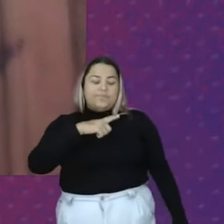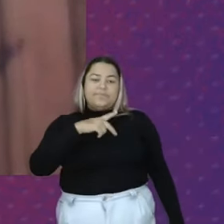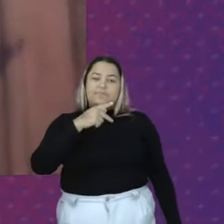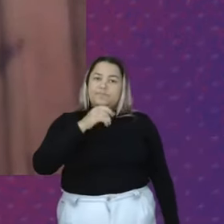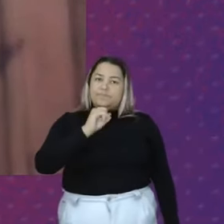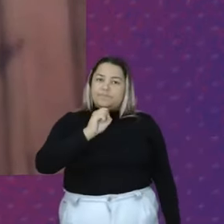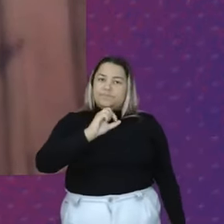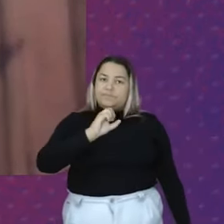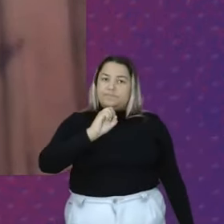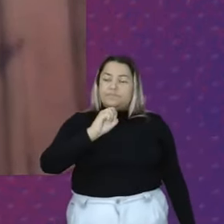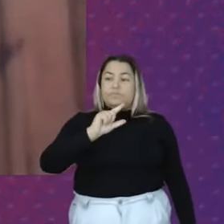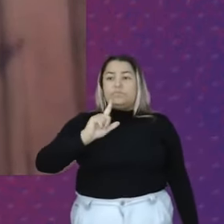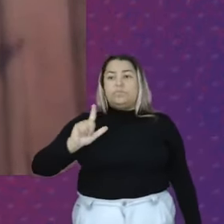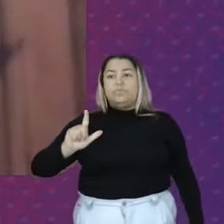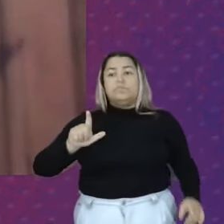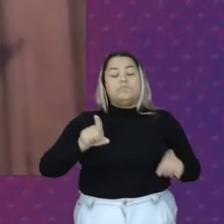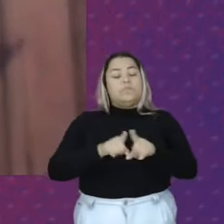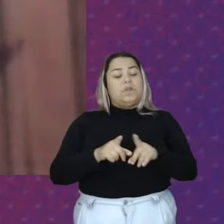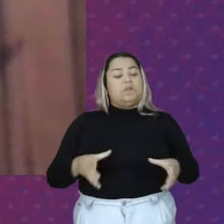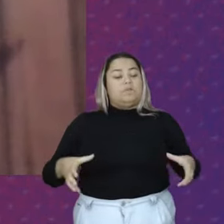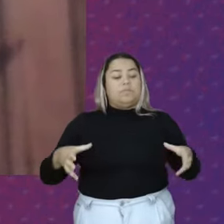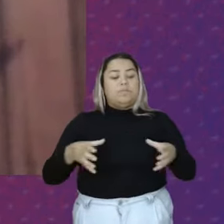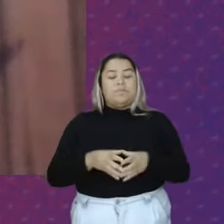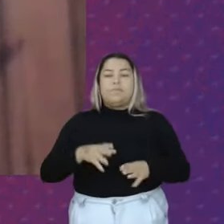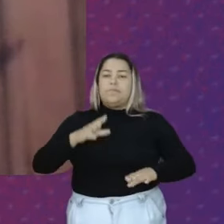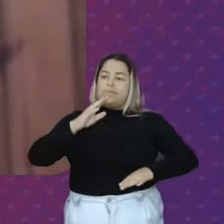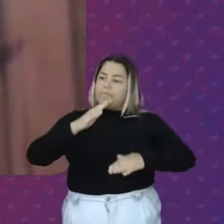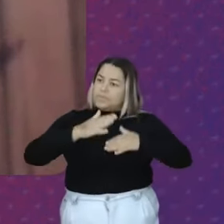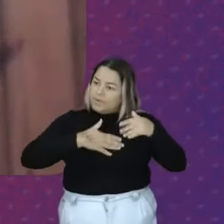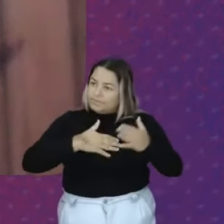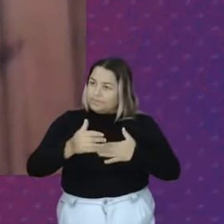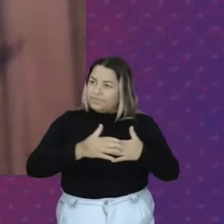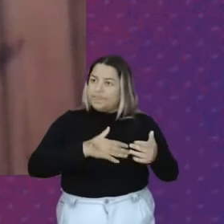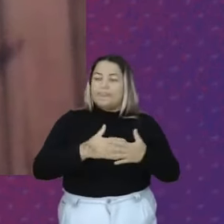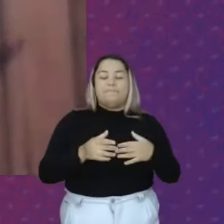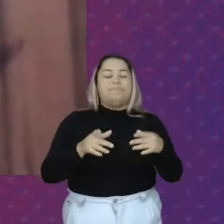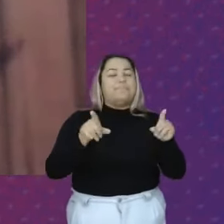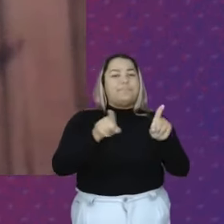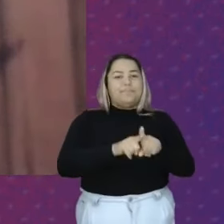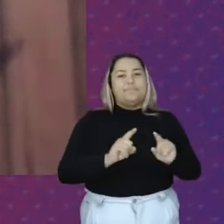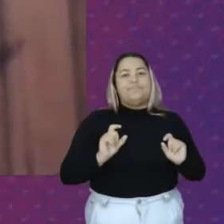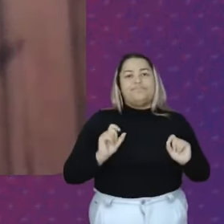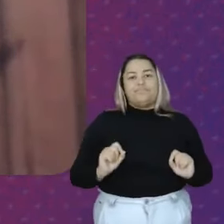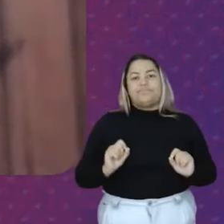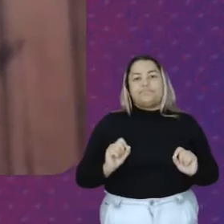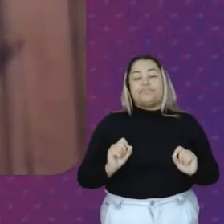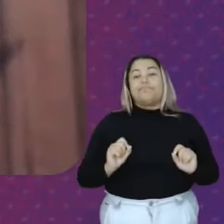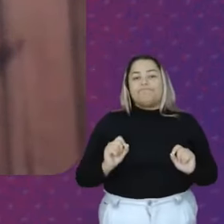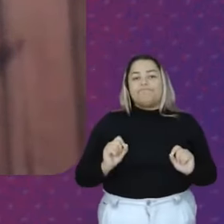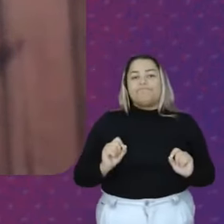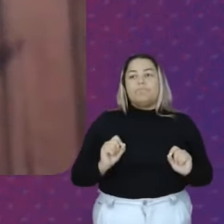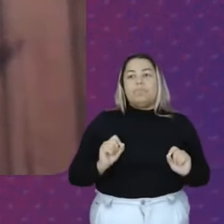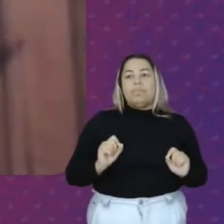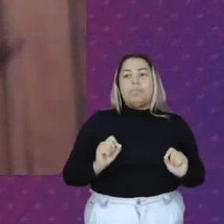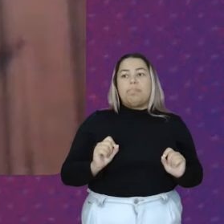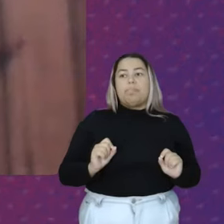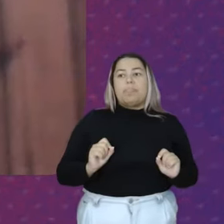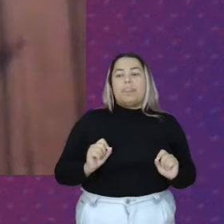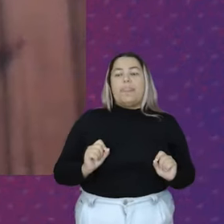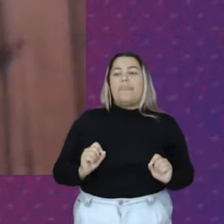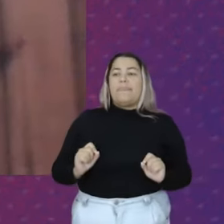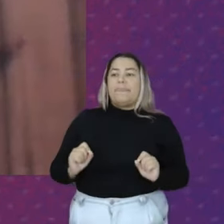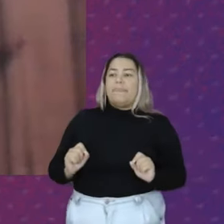social realizada por uma equipe multiprofissional e interdisciplinar interdisciplinar